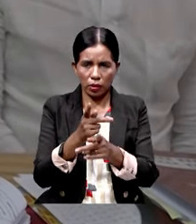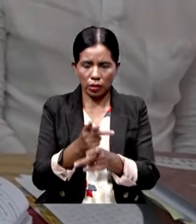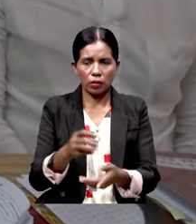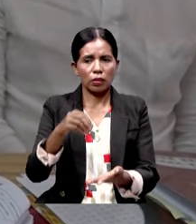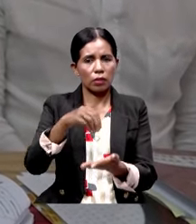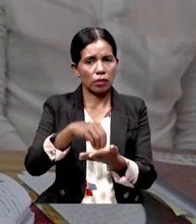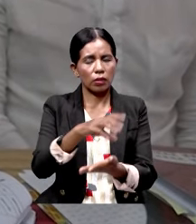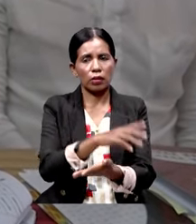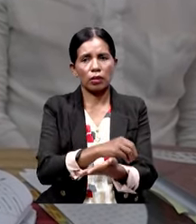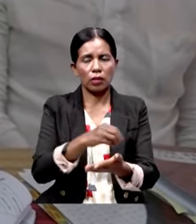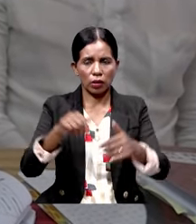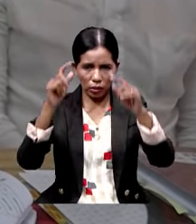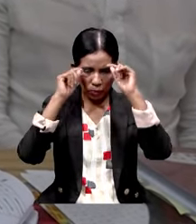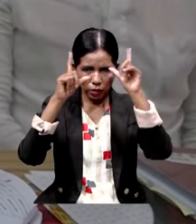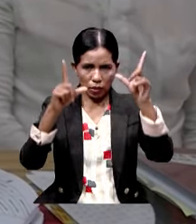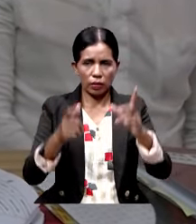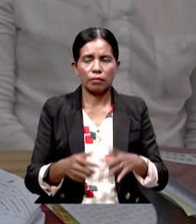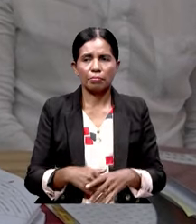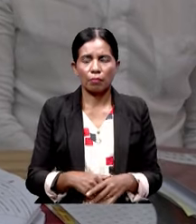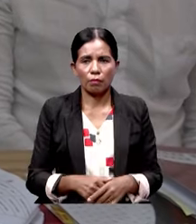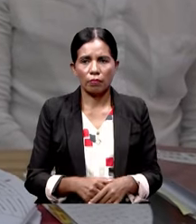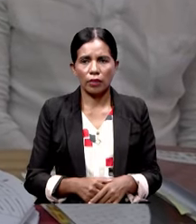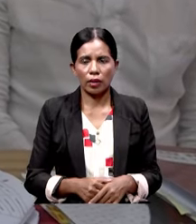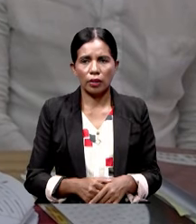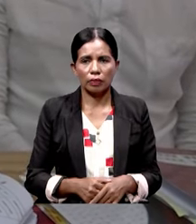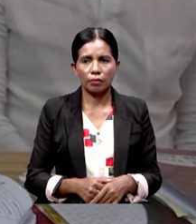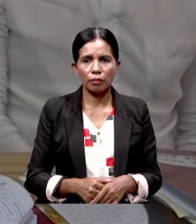na exportação e a Timor-Leste. Romualdo Neves, Tito Silva, GMN.